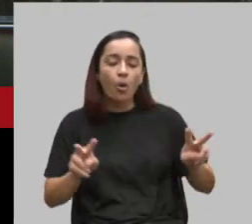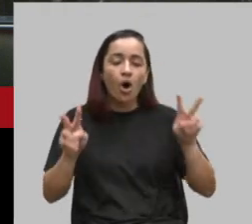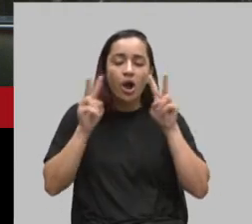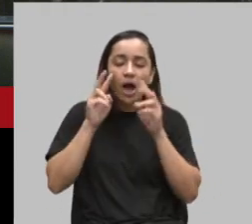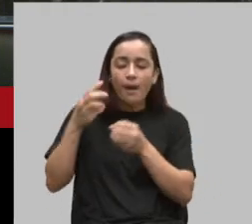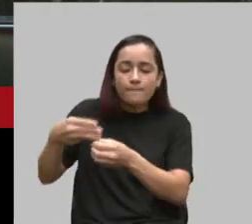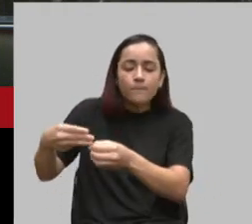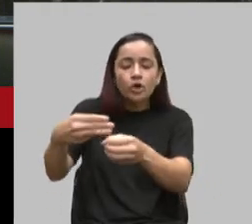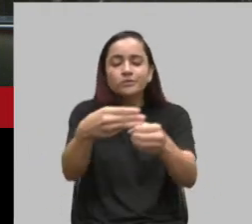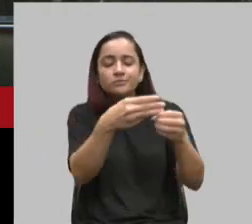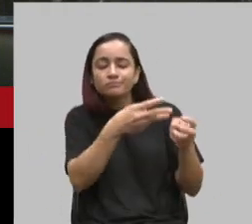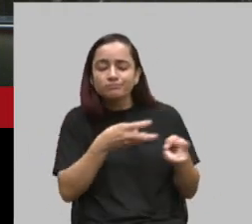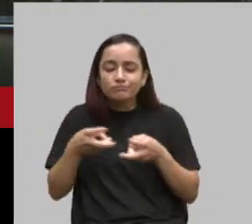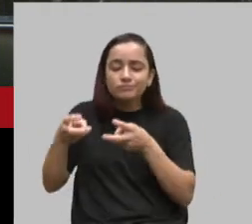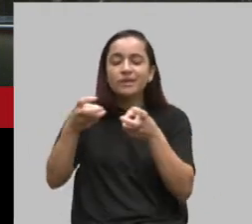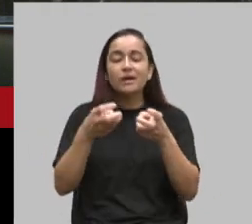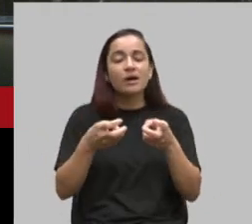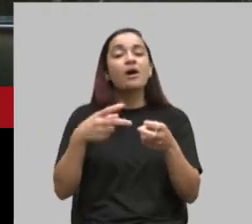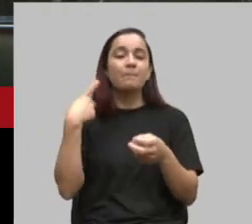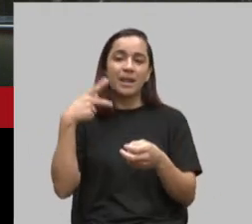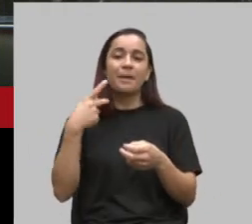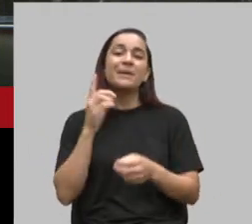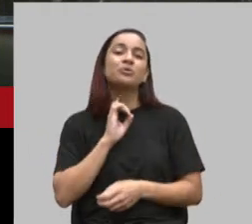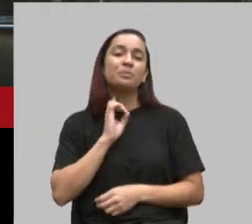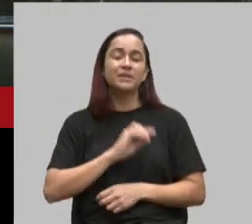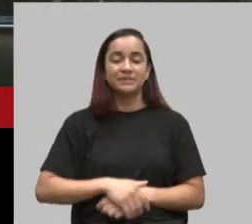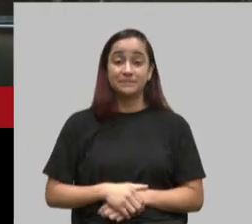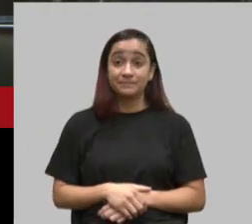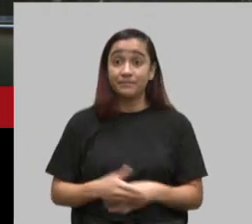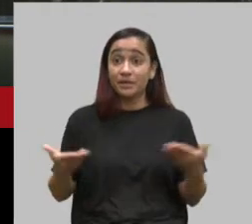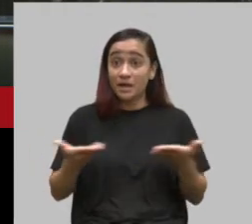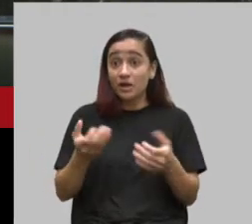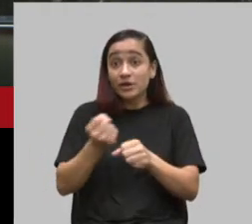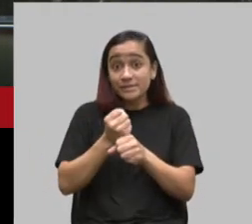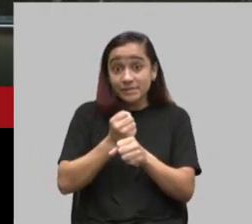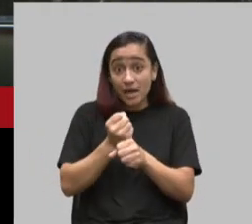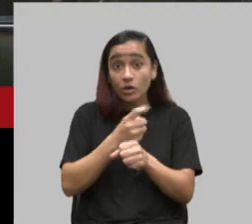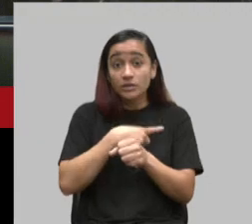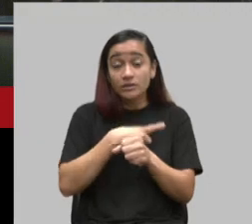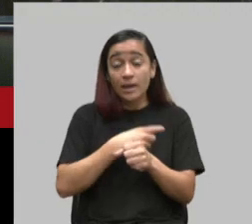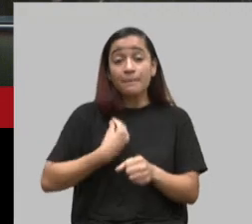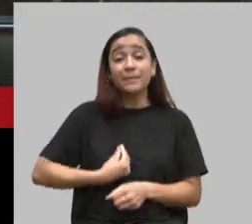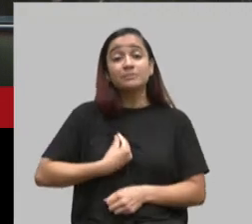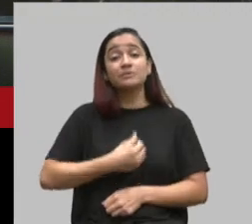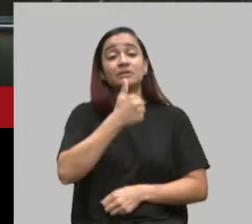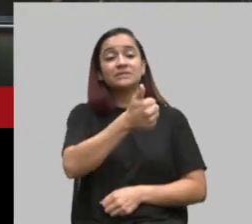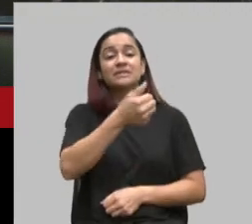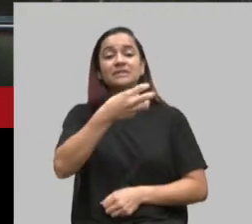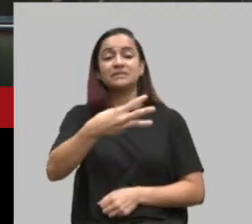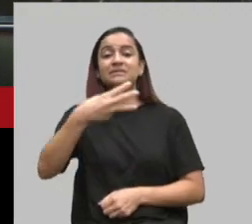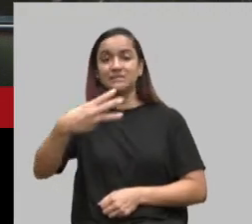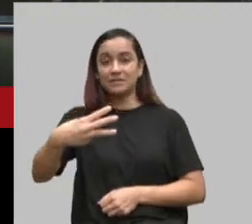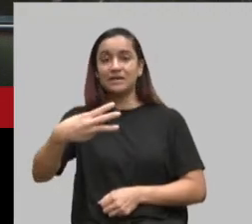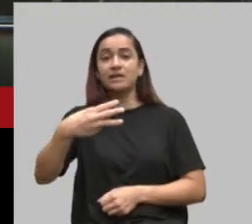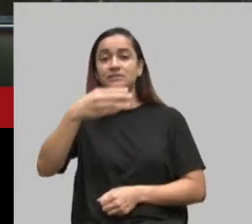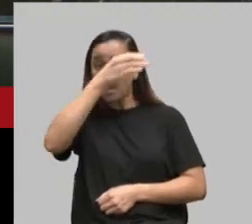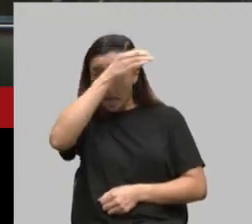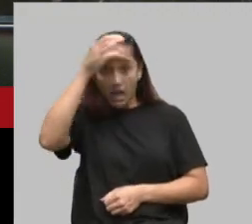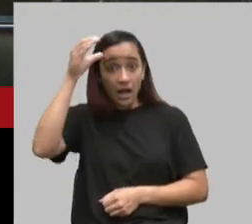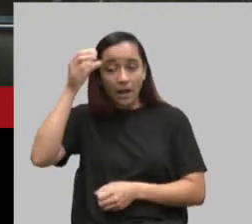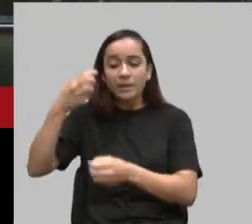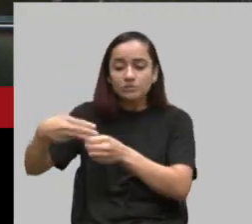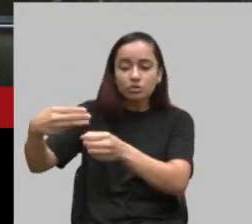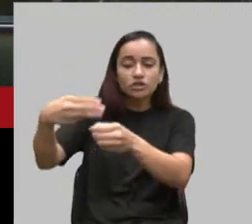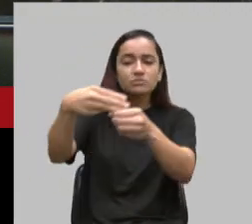Parlamento Mineiro este ano contamos com a par parção de 133 câmaras municipais distribuídas